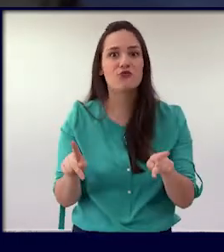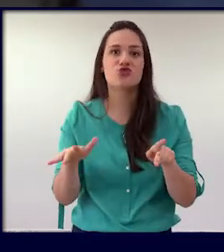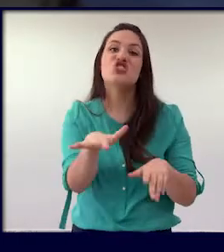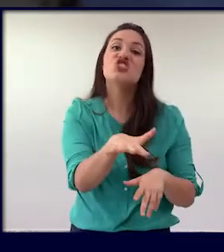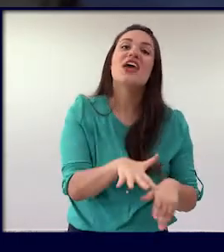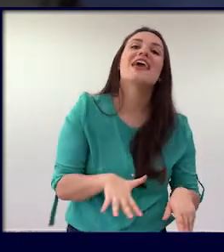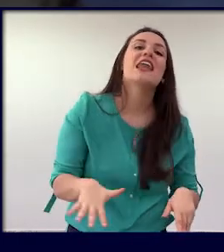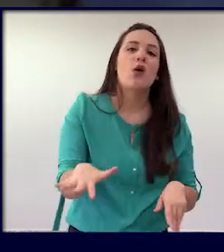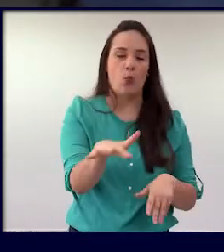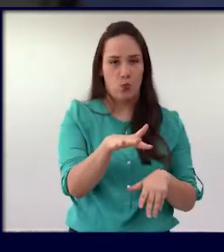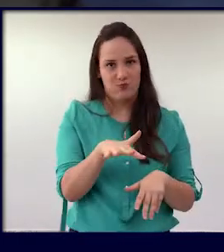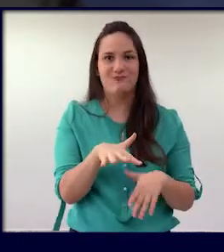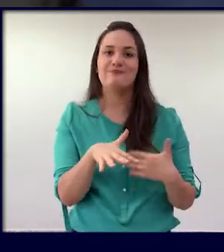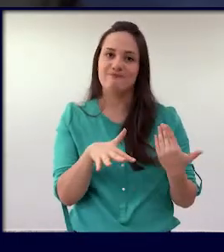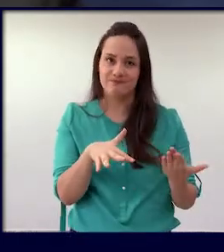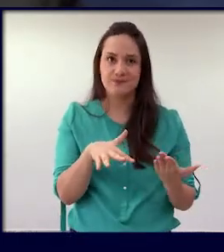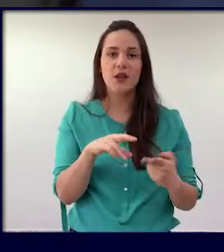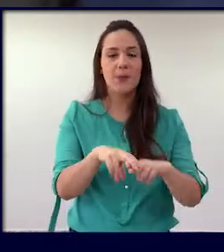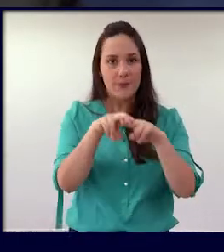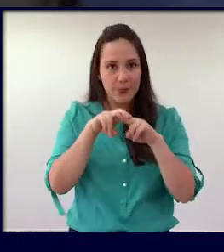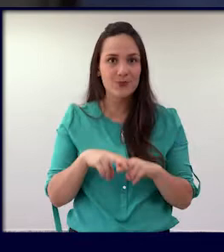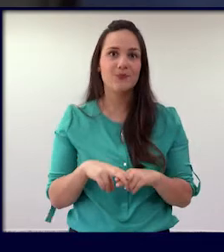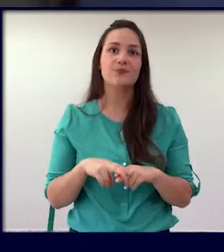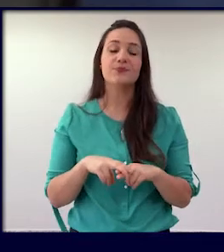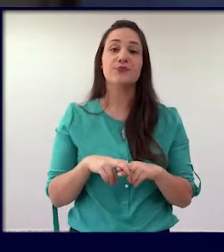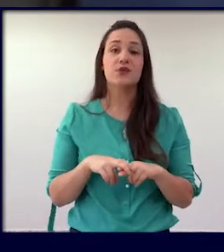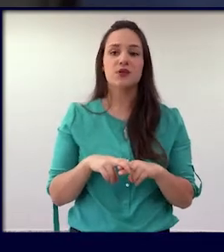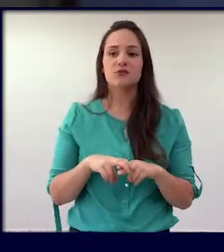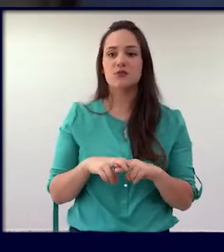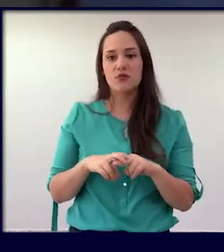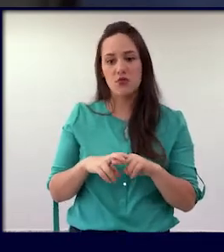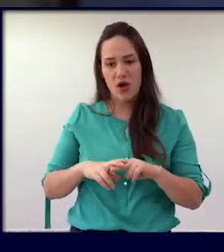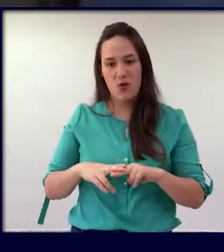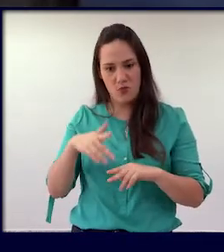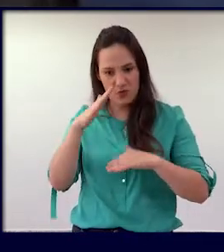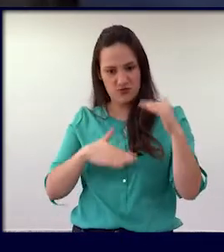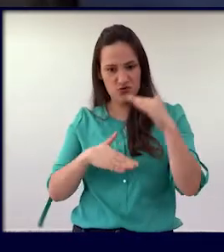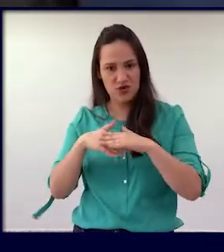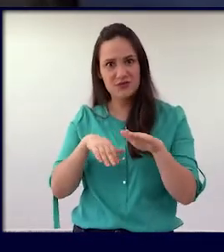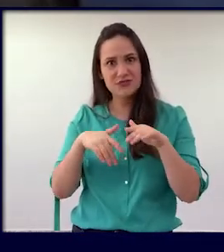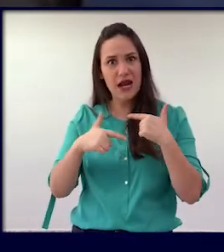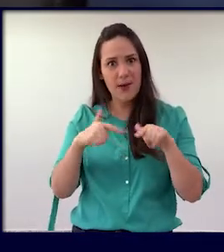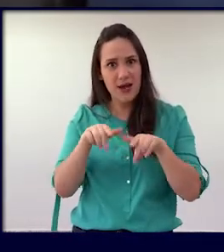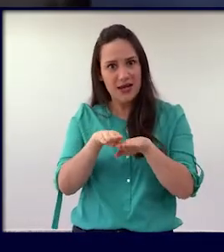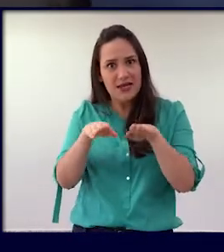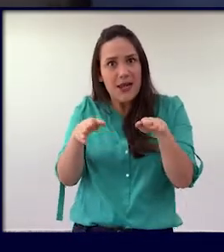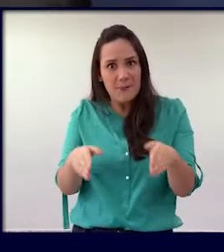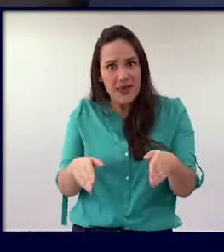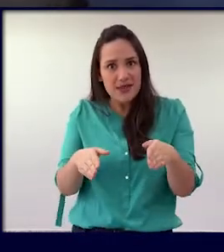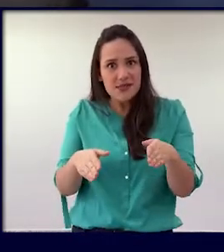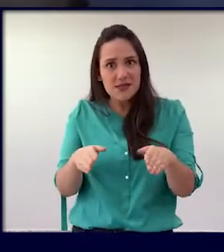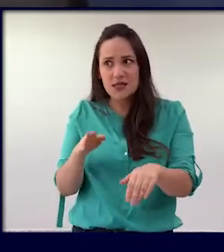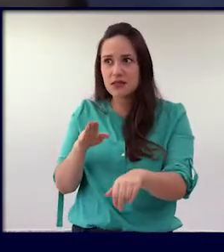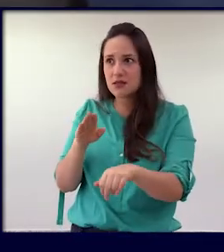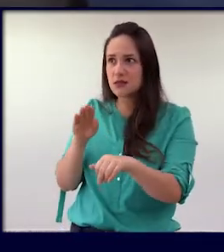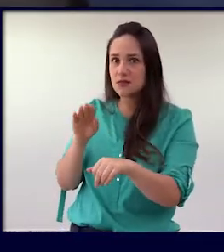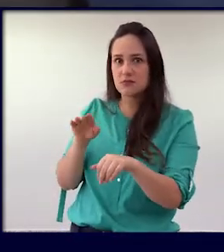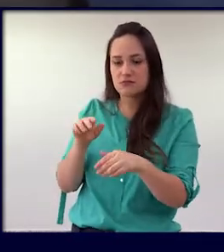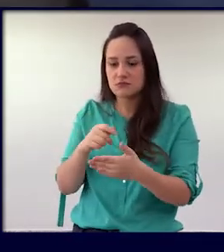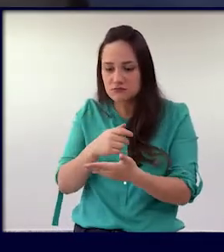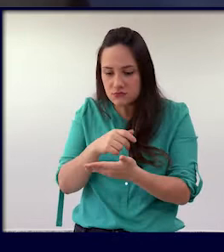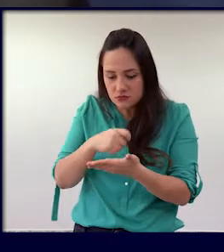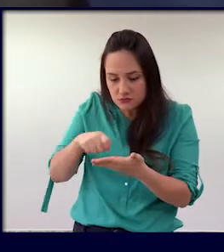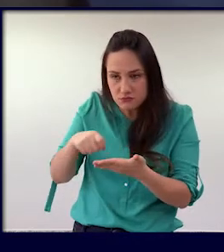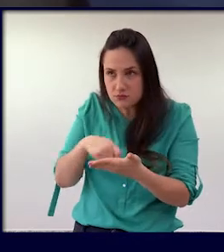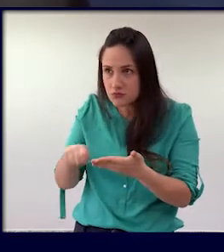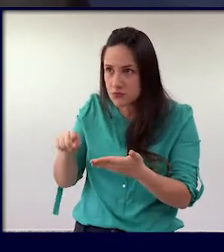E como nós falamos no início, né, o trabalho do mesário, ele é tão importante quanto a realização da eleição em